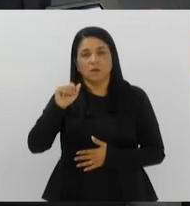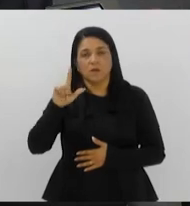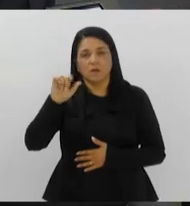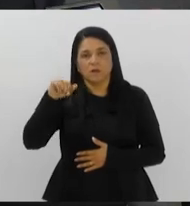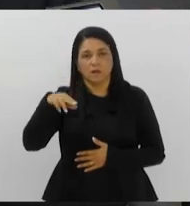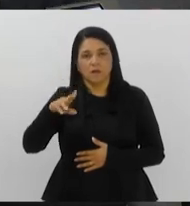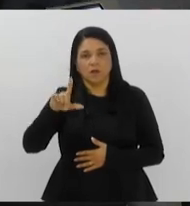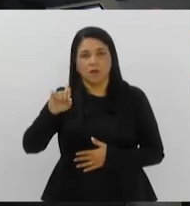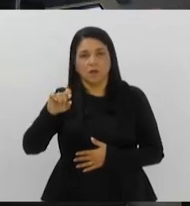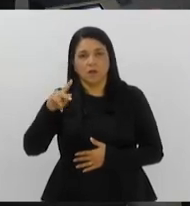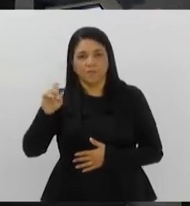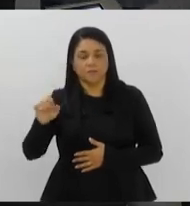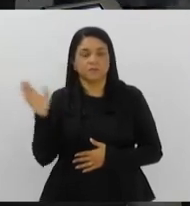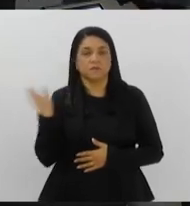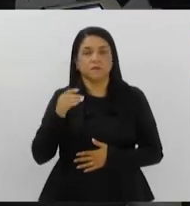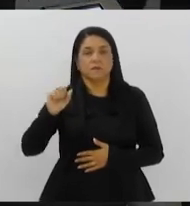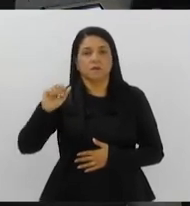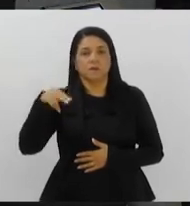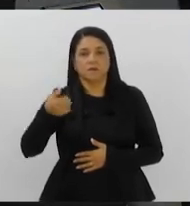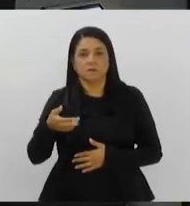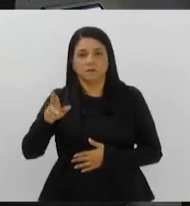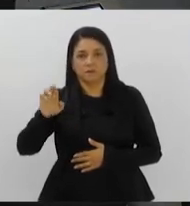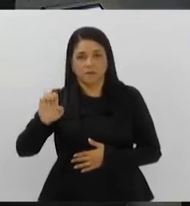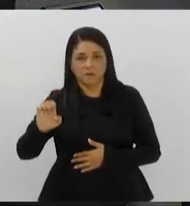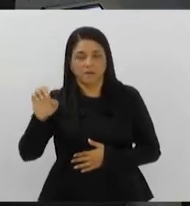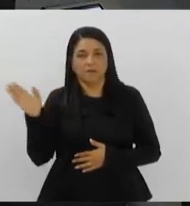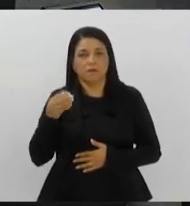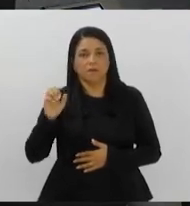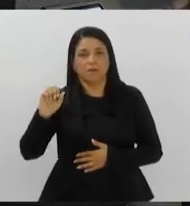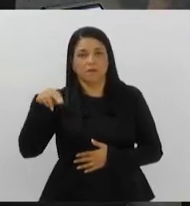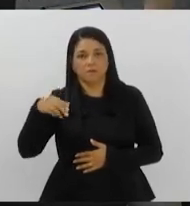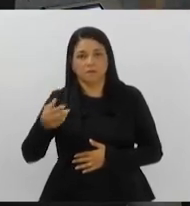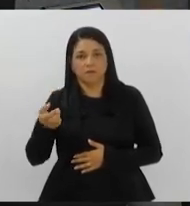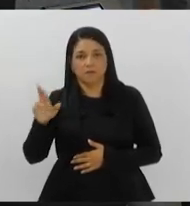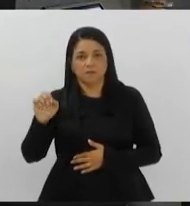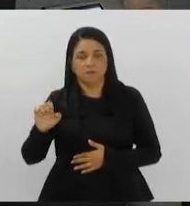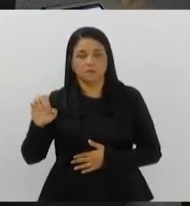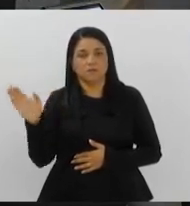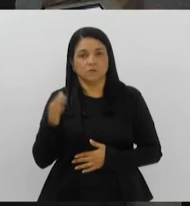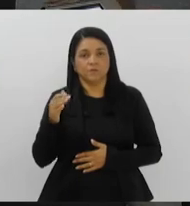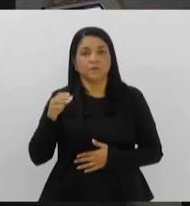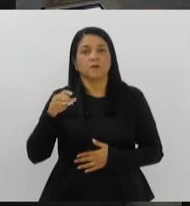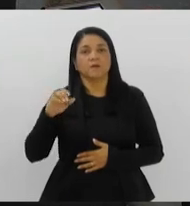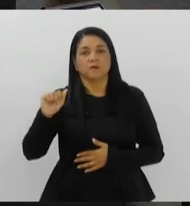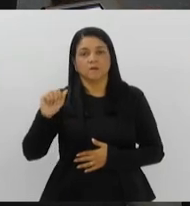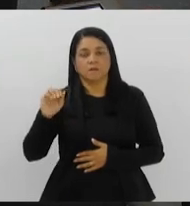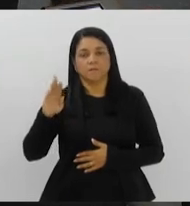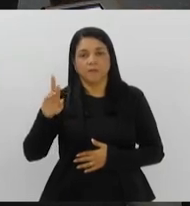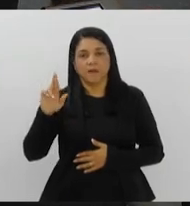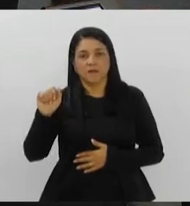Lopes, deputado André Correia, deputado Andrezinho Siciliano, deputado Brazão,